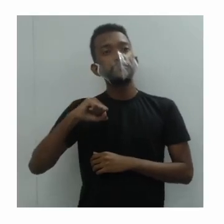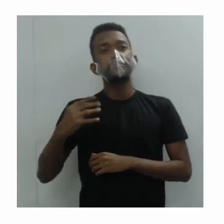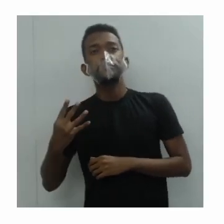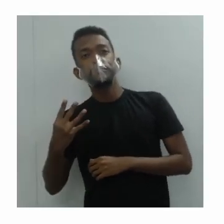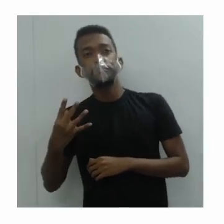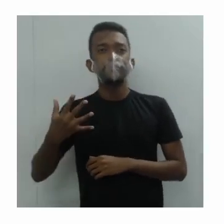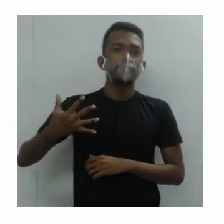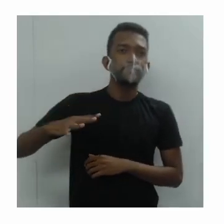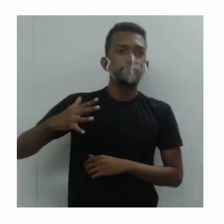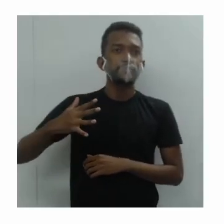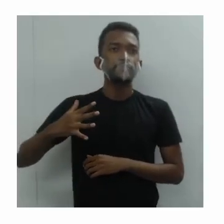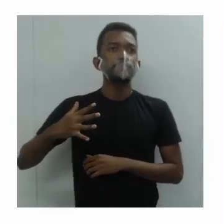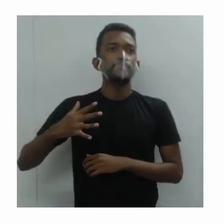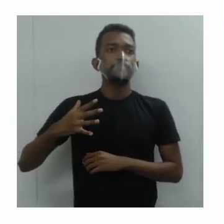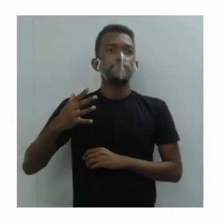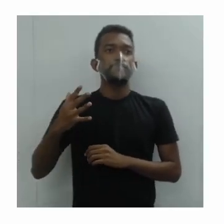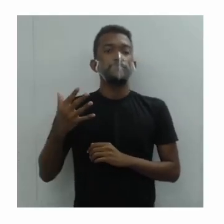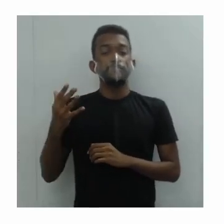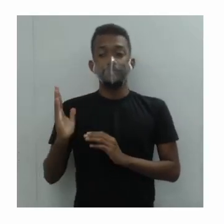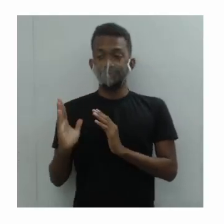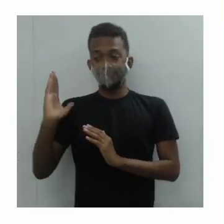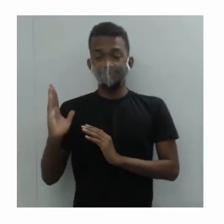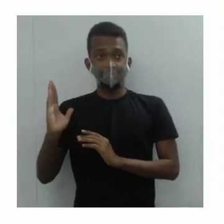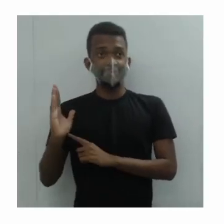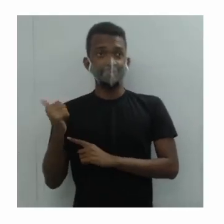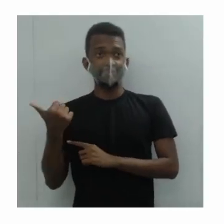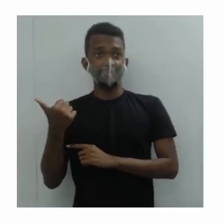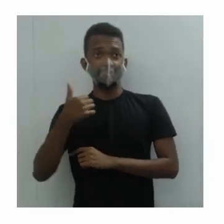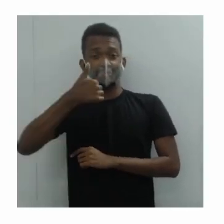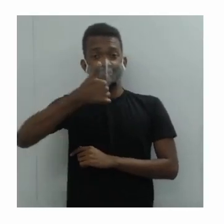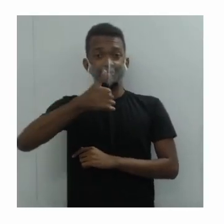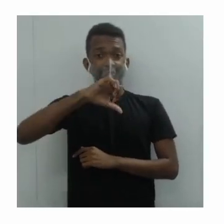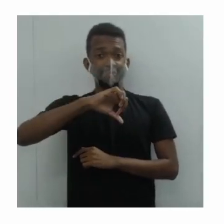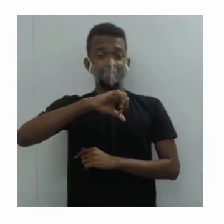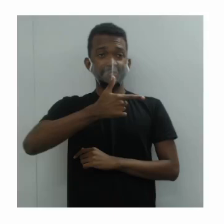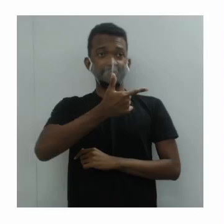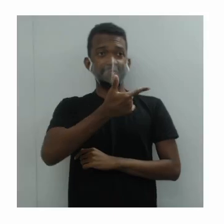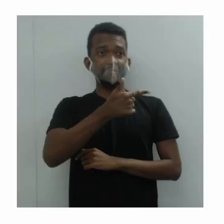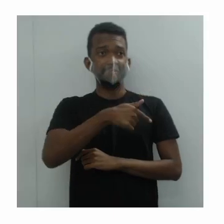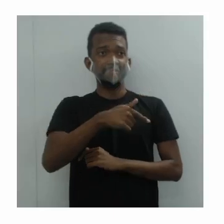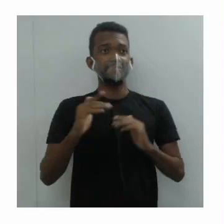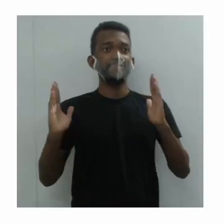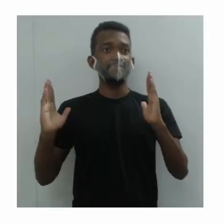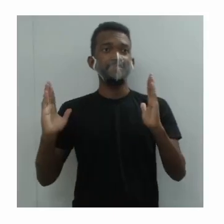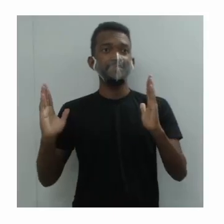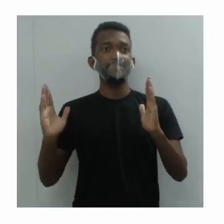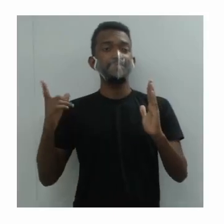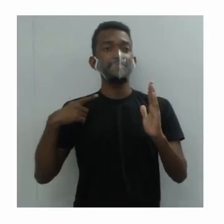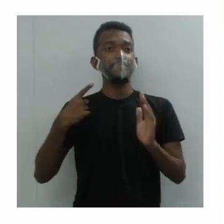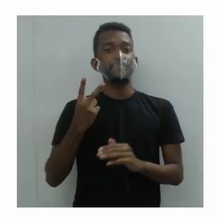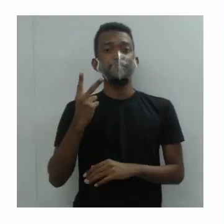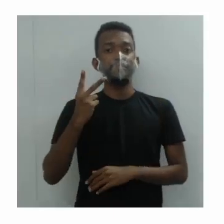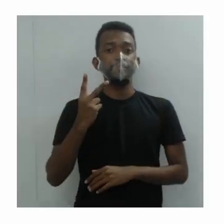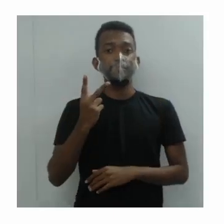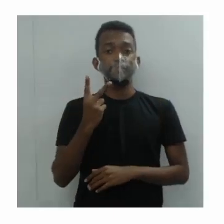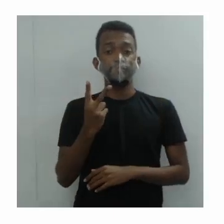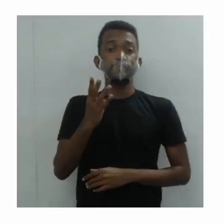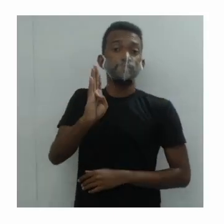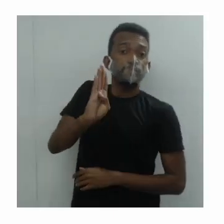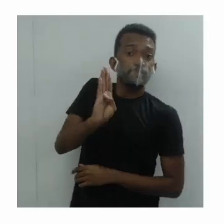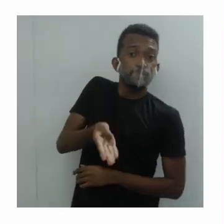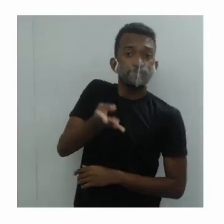1804 para 1927, a gente tem aí 2 bilhões de